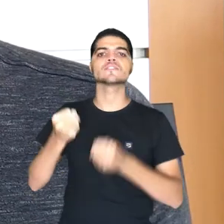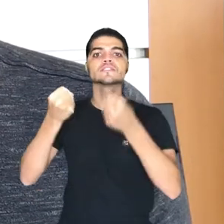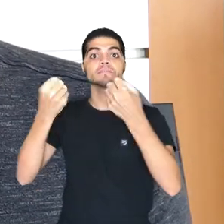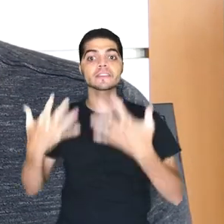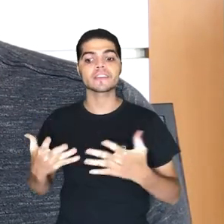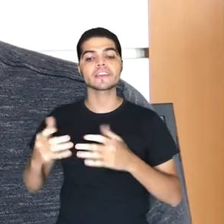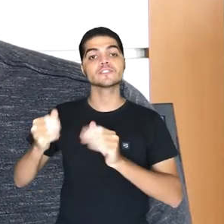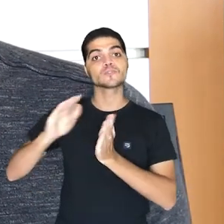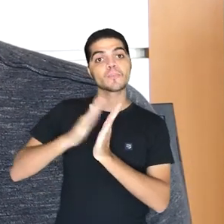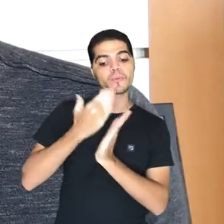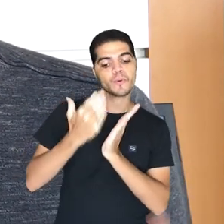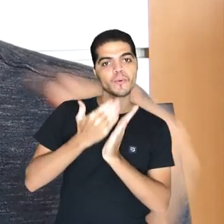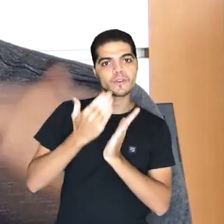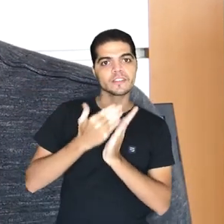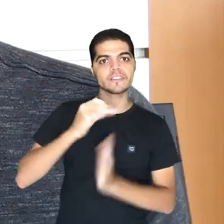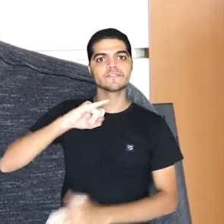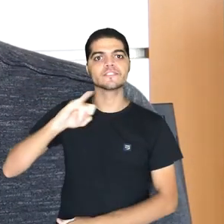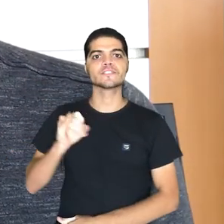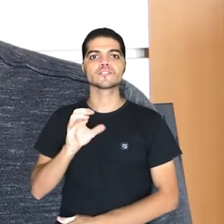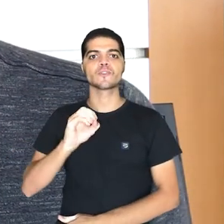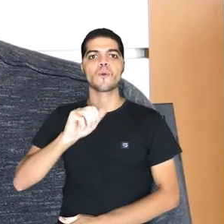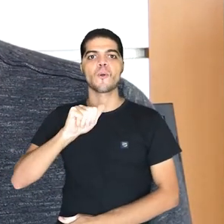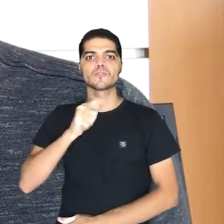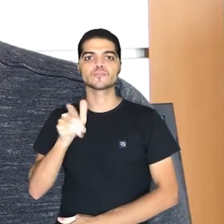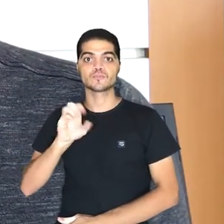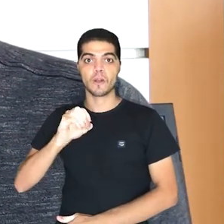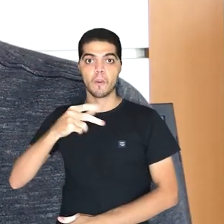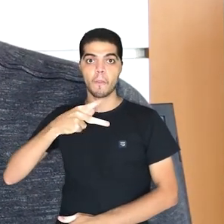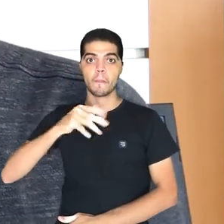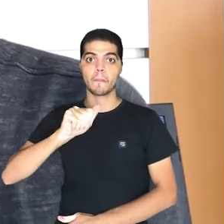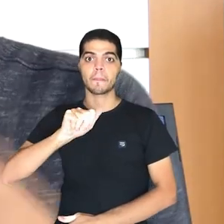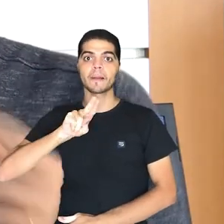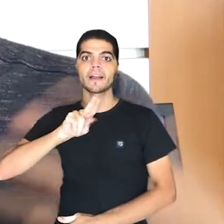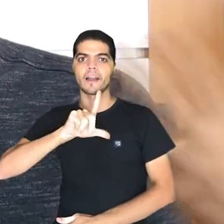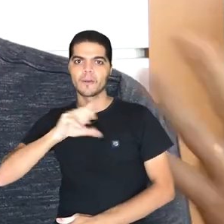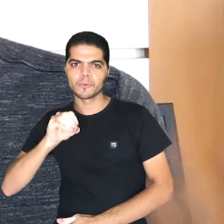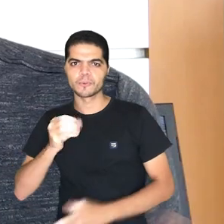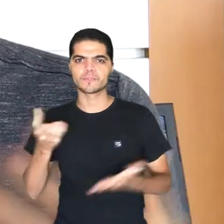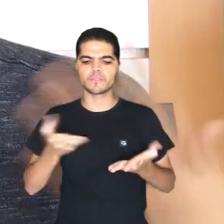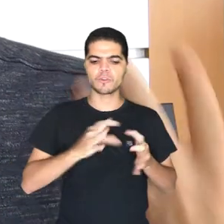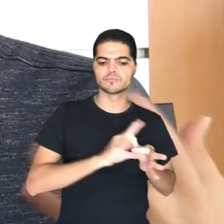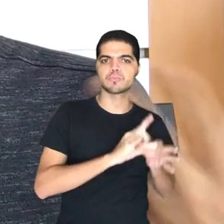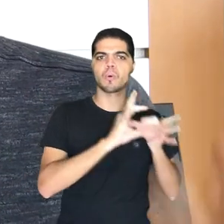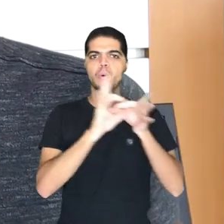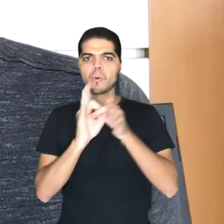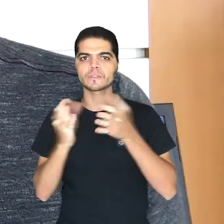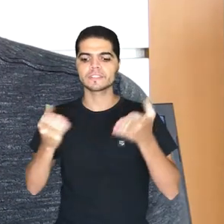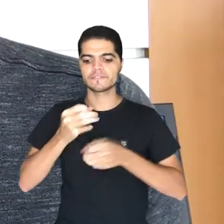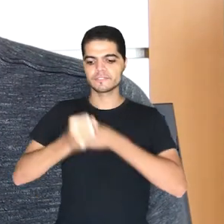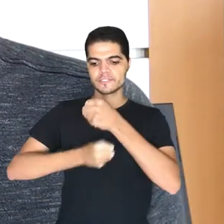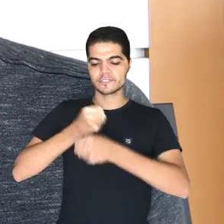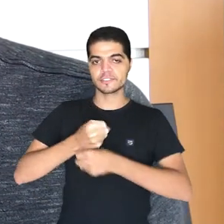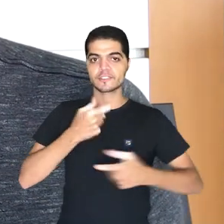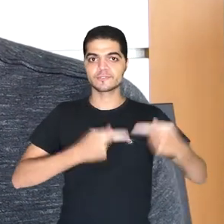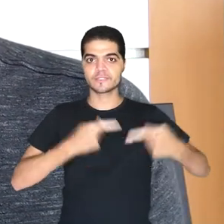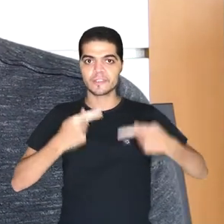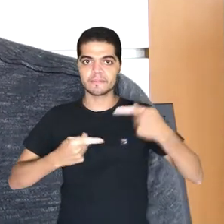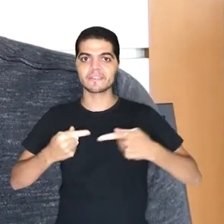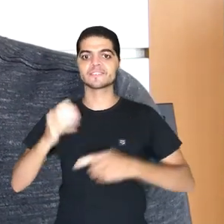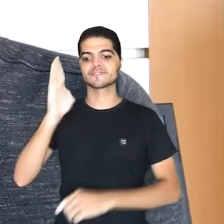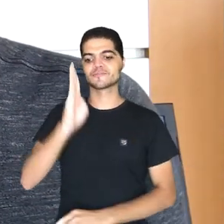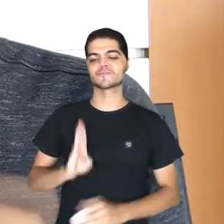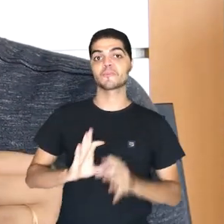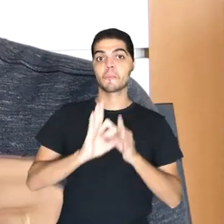Independência do Brasil, do João Paulo Pimenta, que foi publicado pela editora Contexto esse ano para participar do debate público sobre a independência do